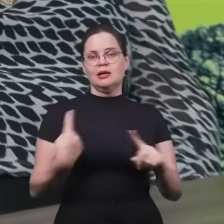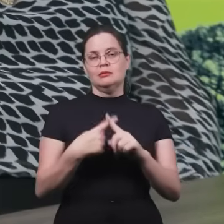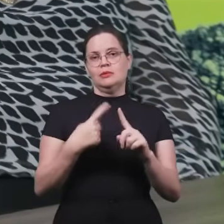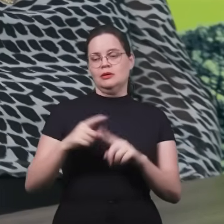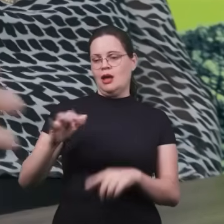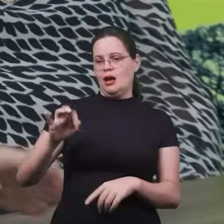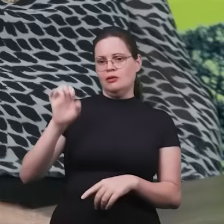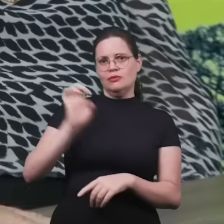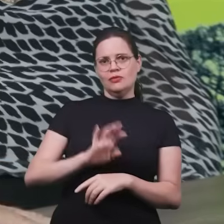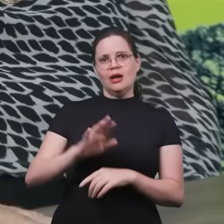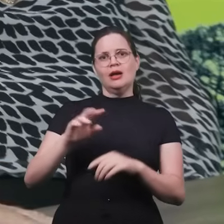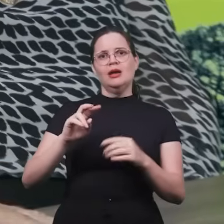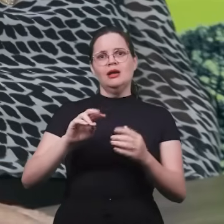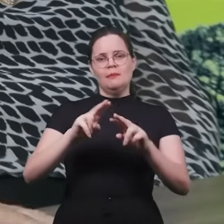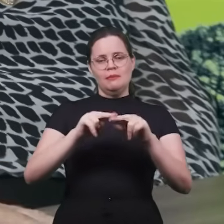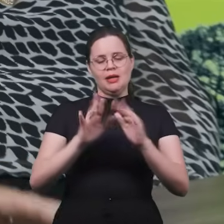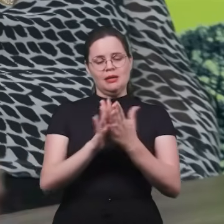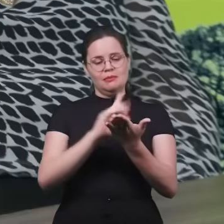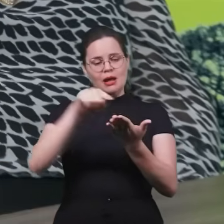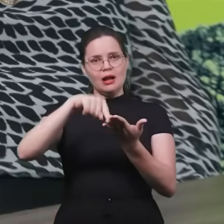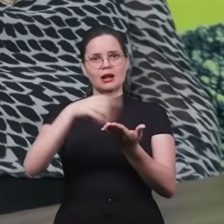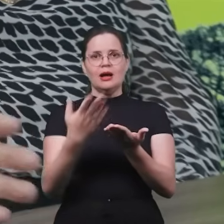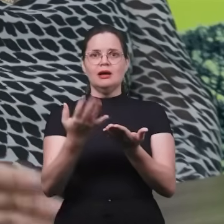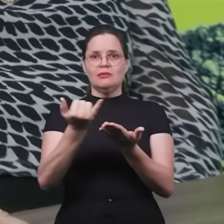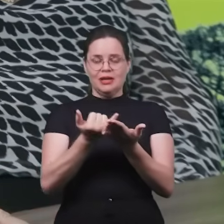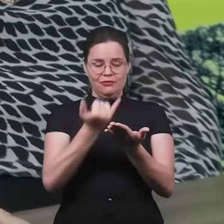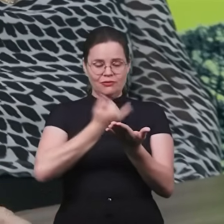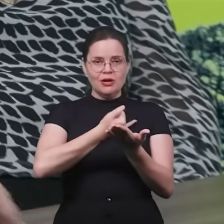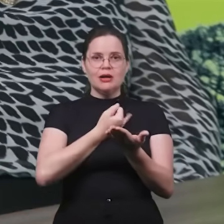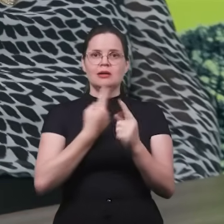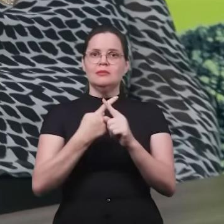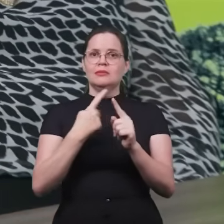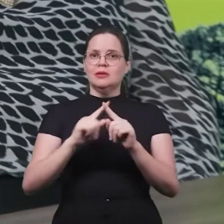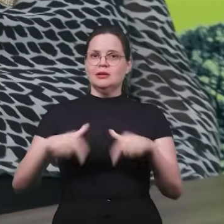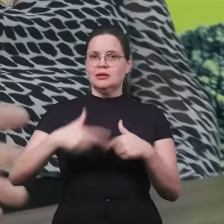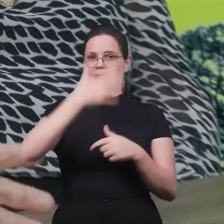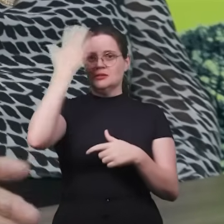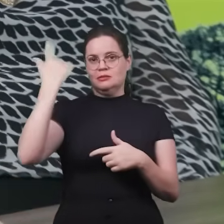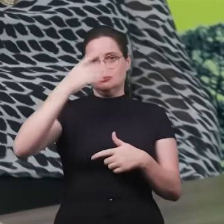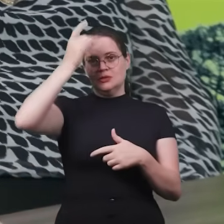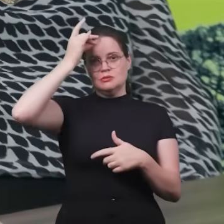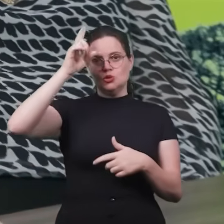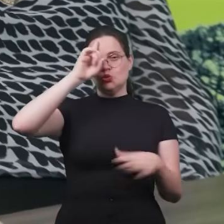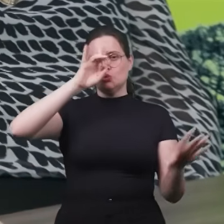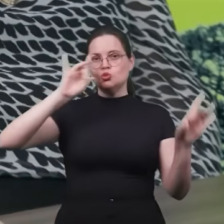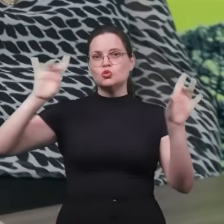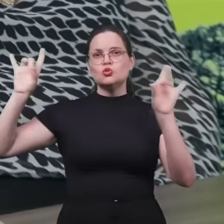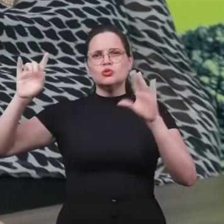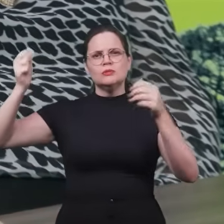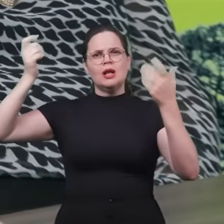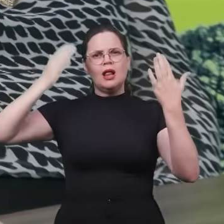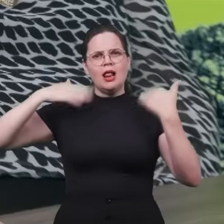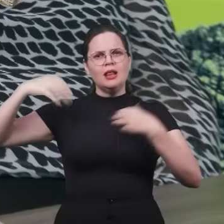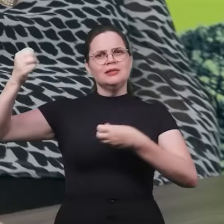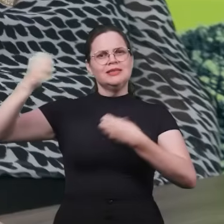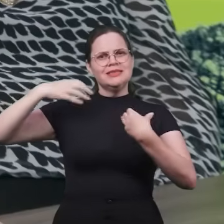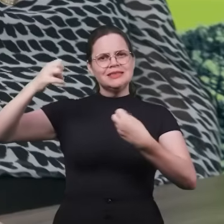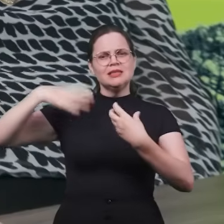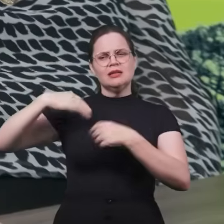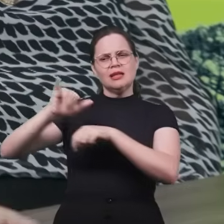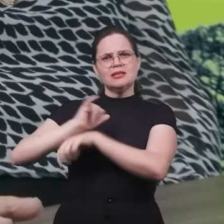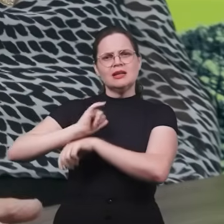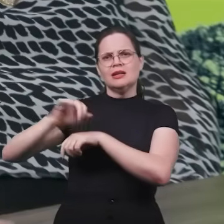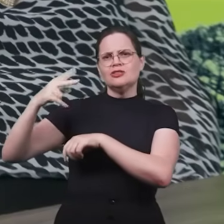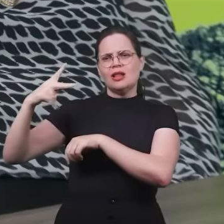Santo presente, ele é muito criativo, o Espírito Santo, ele é muito dinâmico na vida do servo. Então